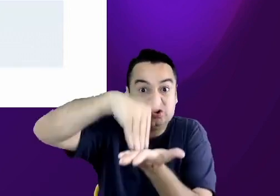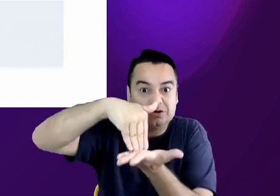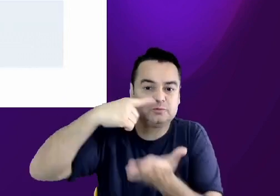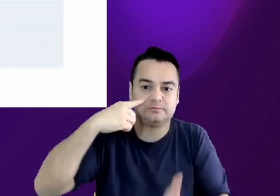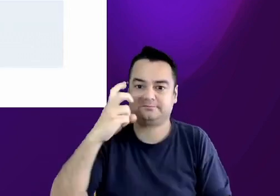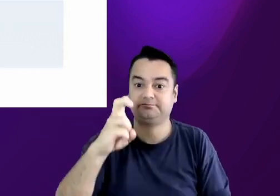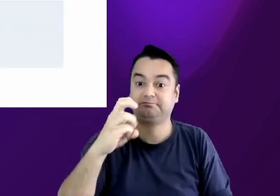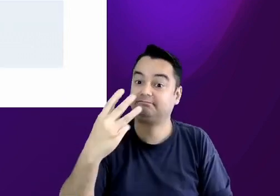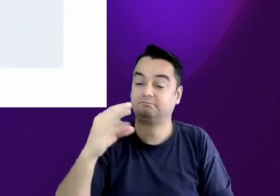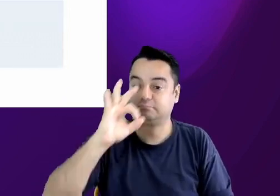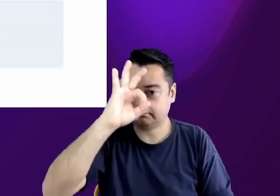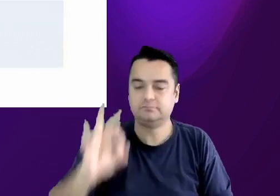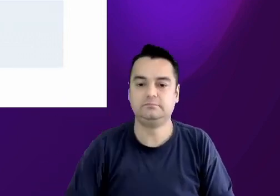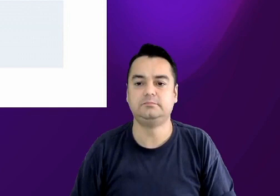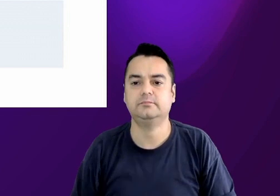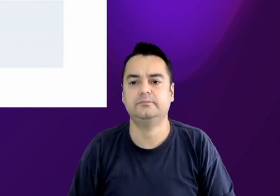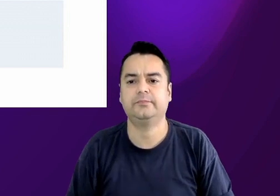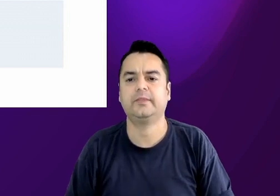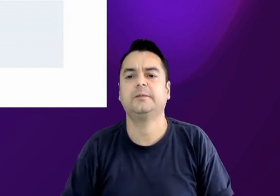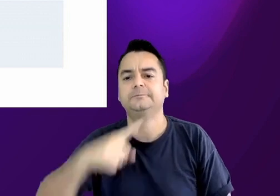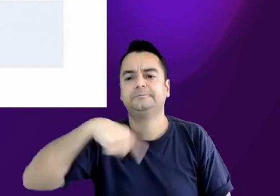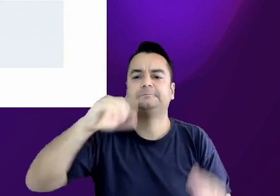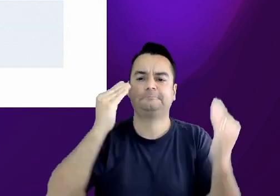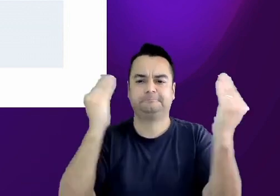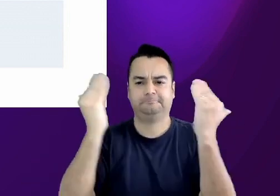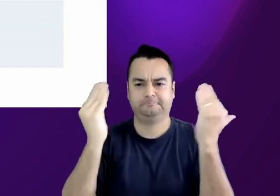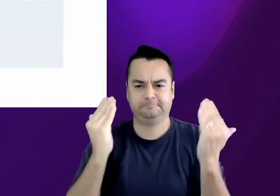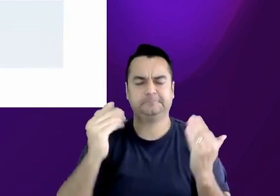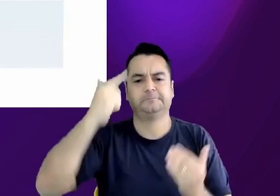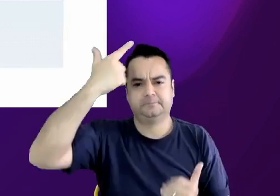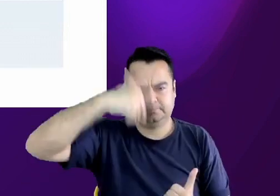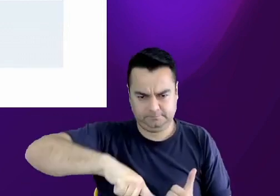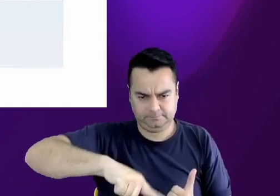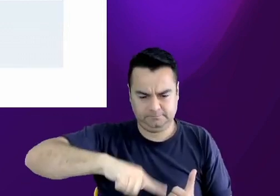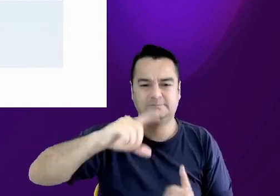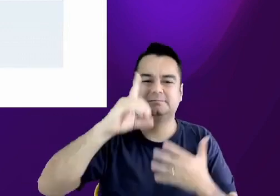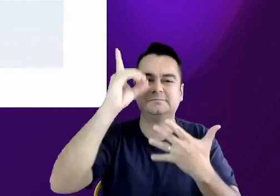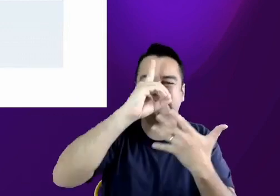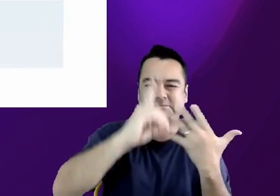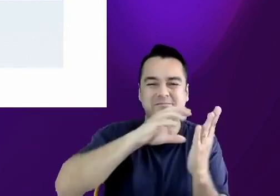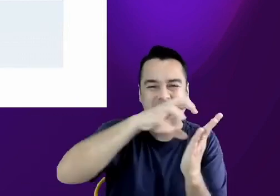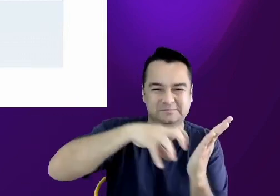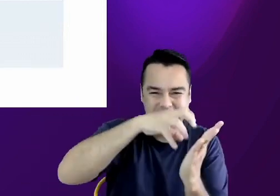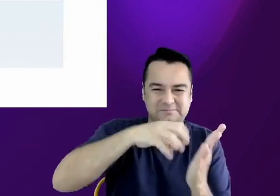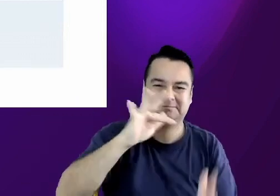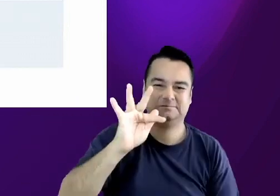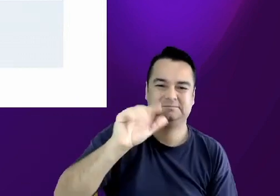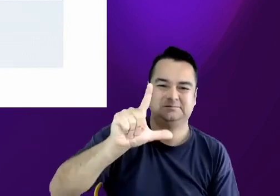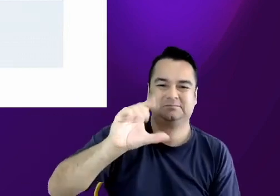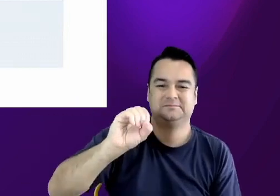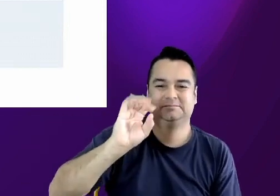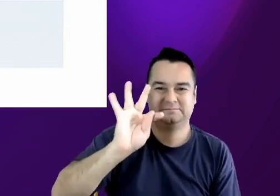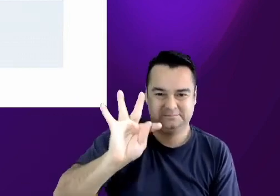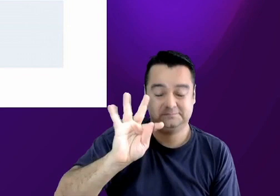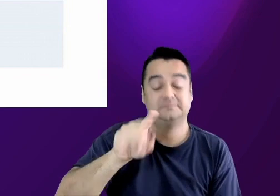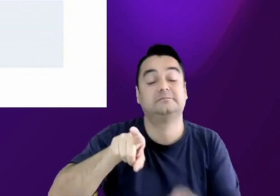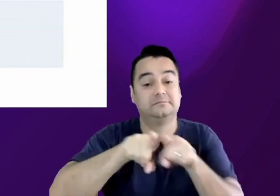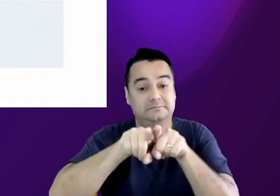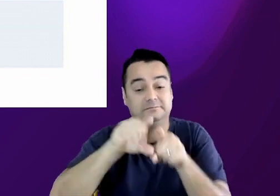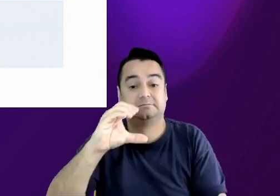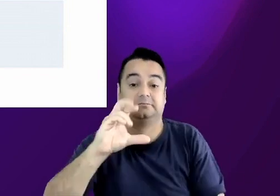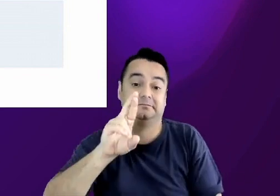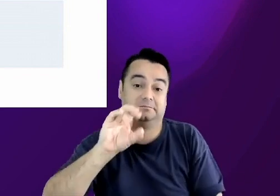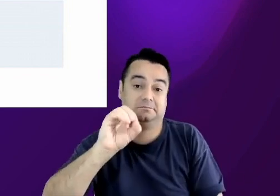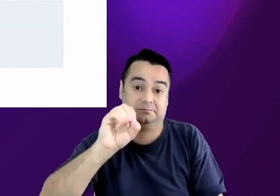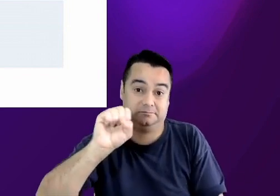gente equipara isso, de novo, aqueles nossos dados do FLOT e do CROSS, isso é um pouco maior